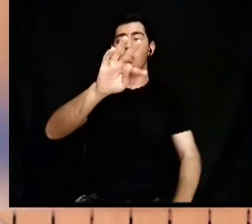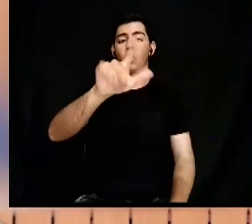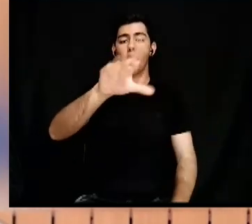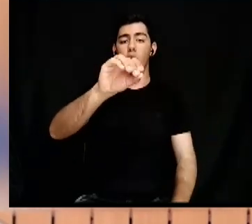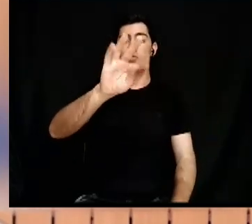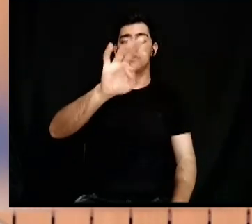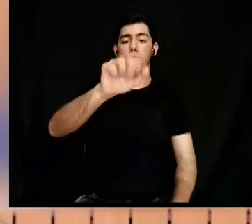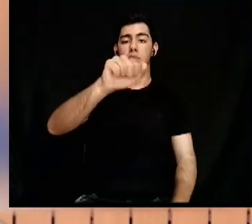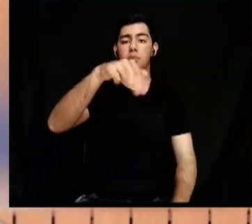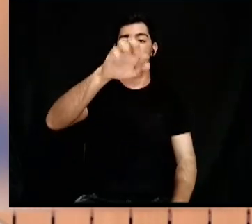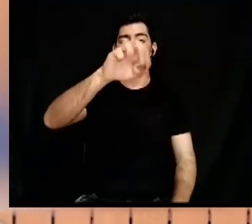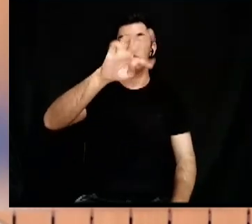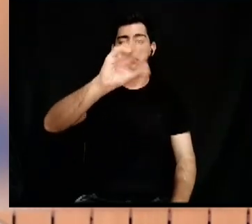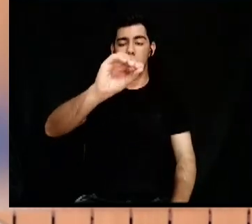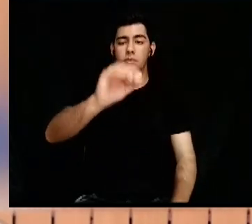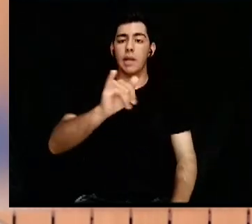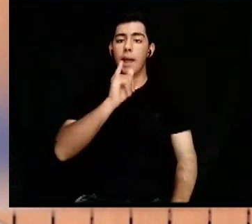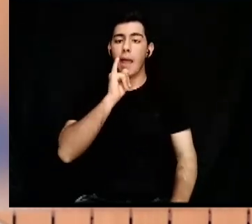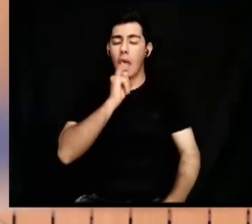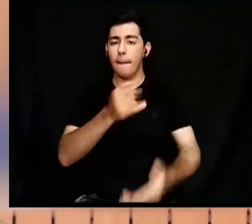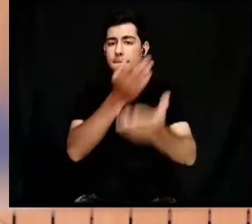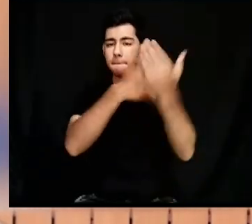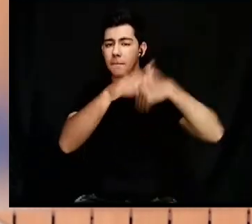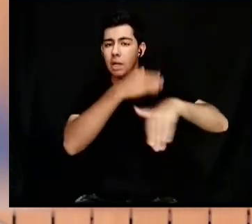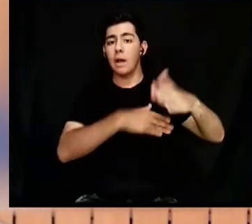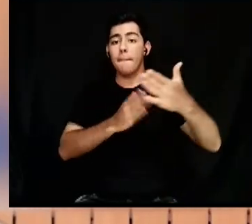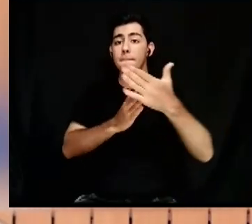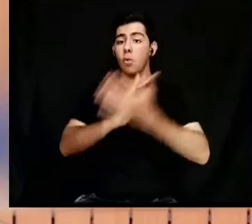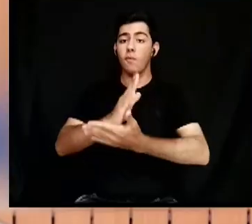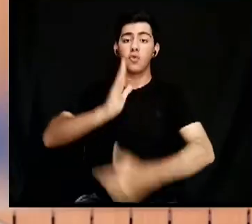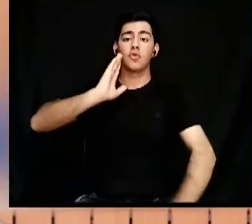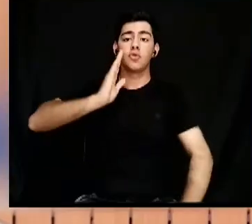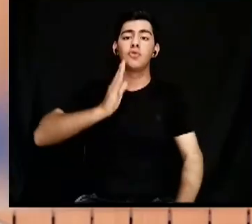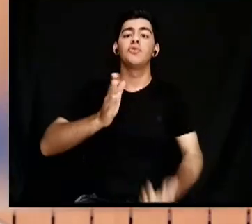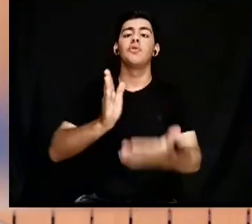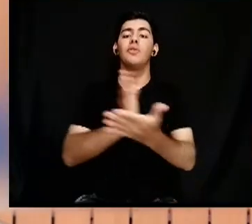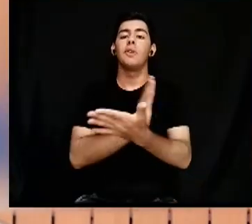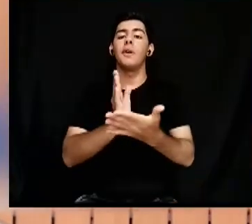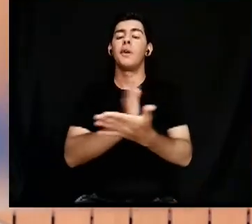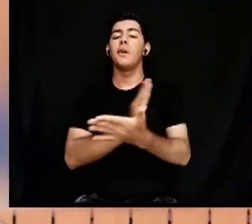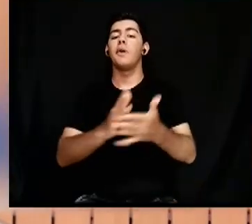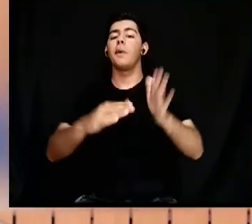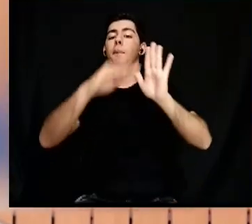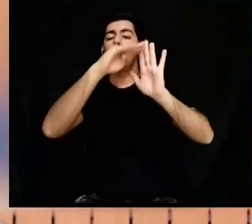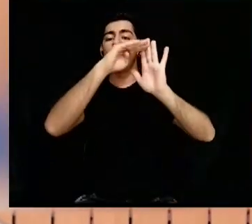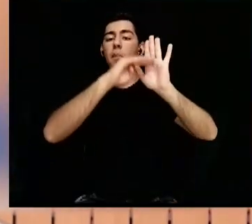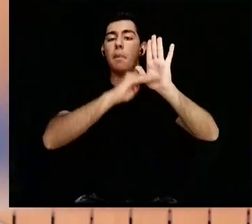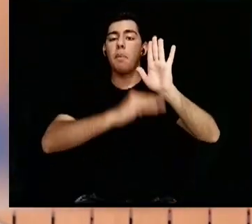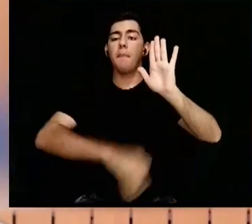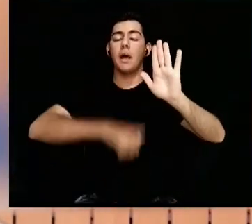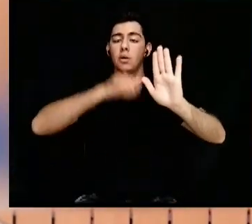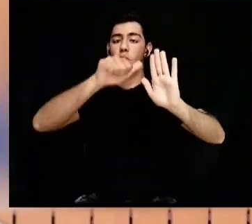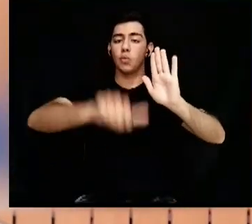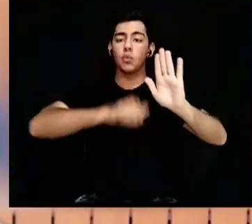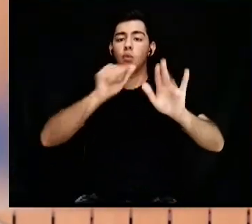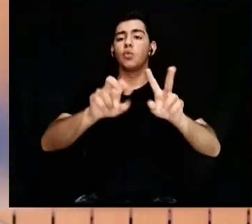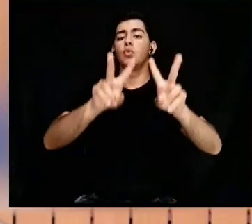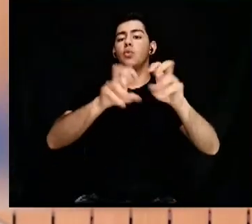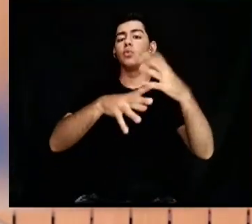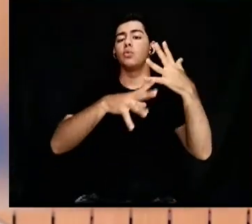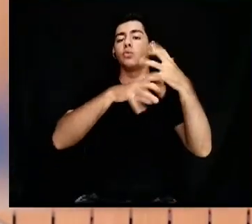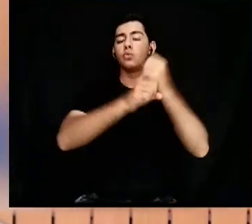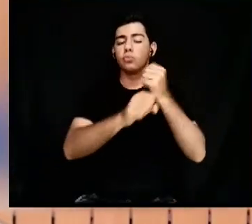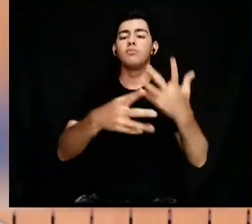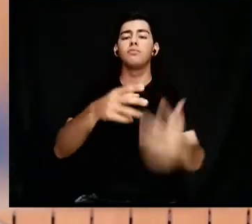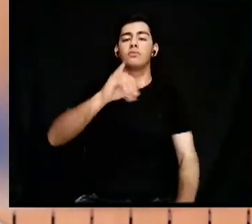na sessão passada se aprovou a atualização, a mudança da base de cálculo do IPTU, que vai significar